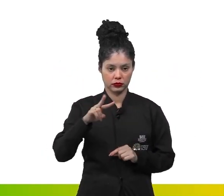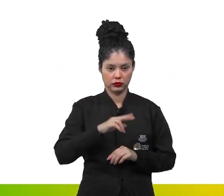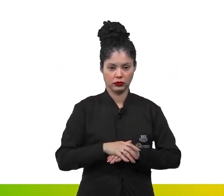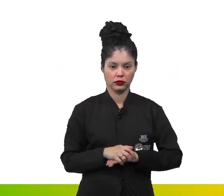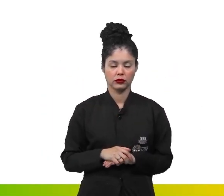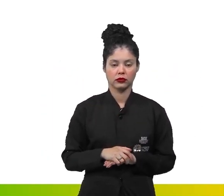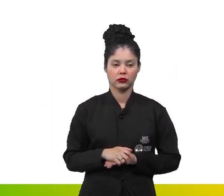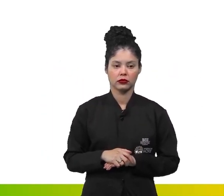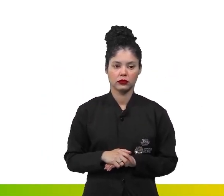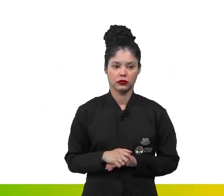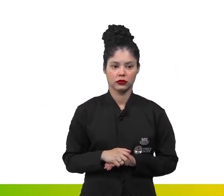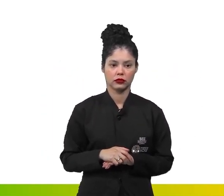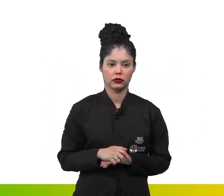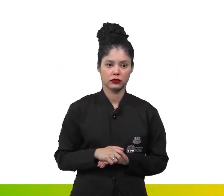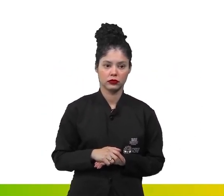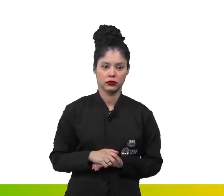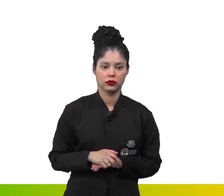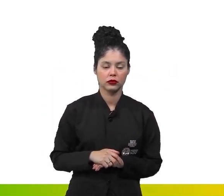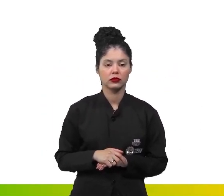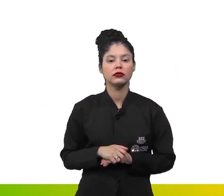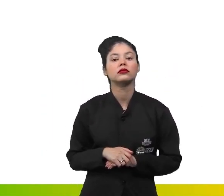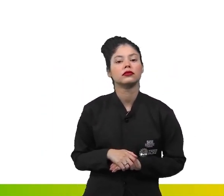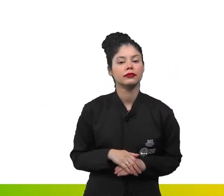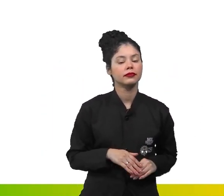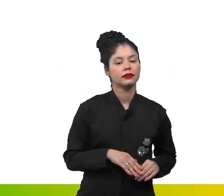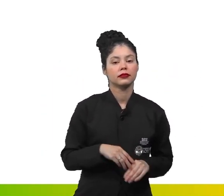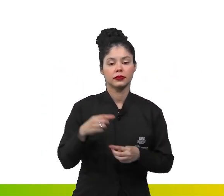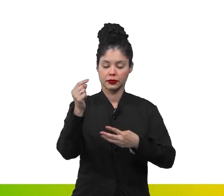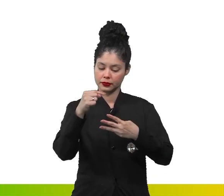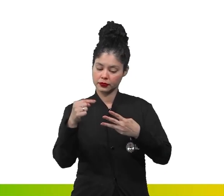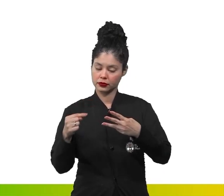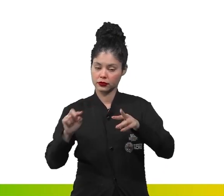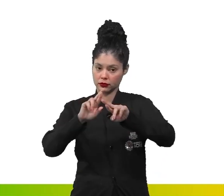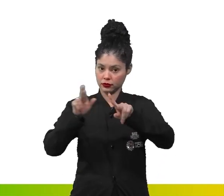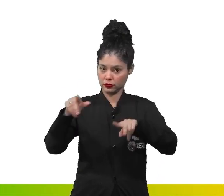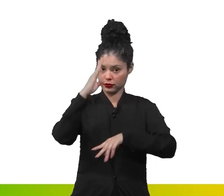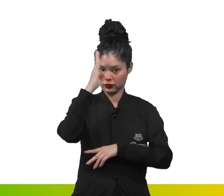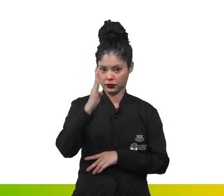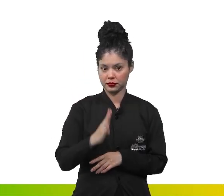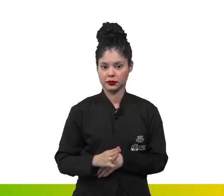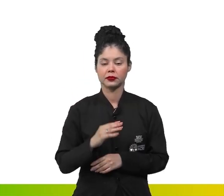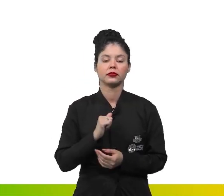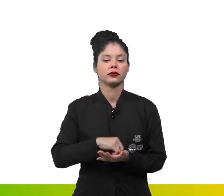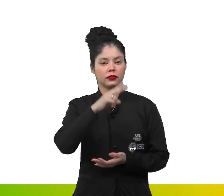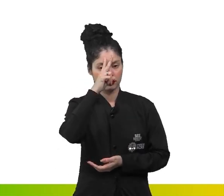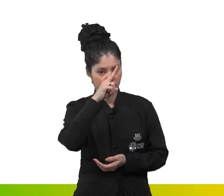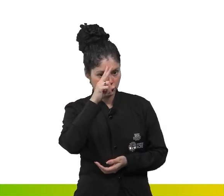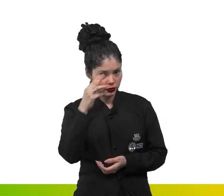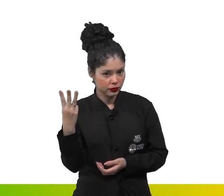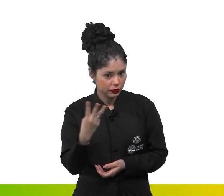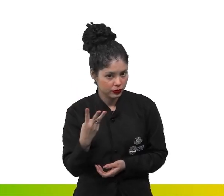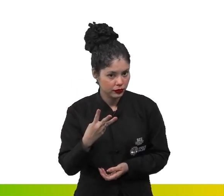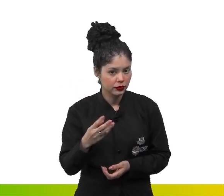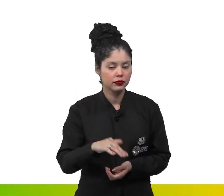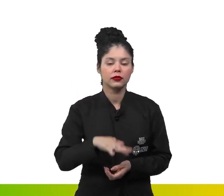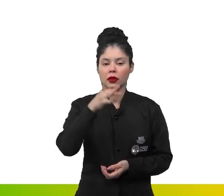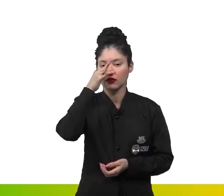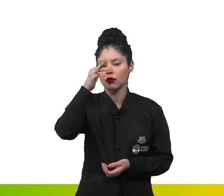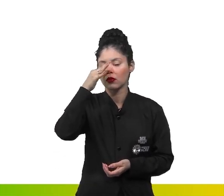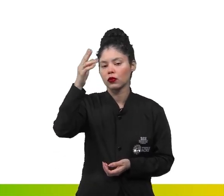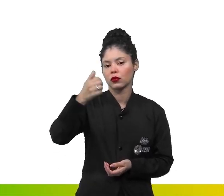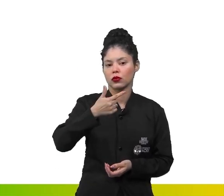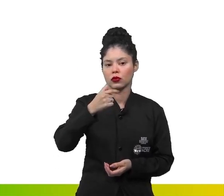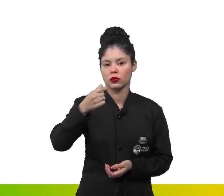interessante. Então, esse é o Brasil em 3 momentos diferentes, lembrando que a terceira pirâmide é uma perspectiva